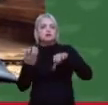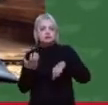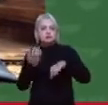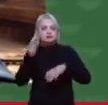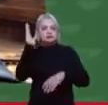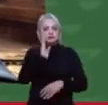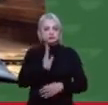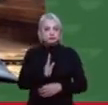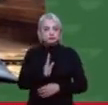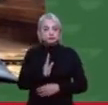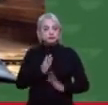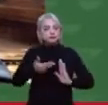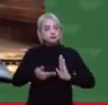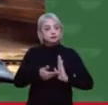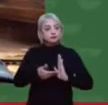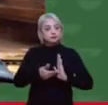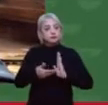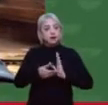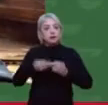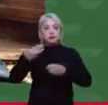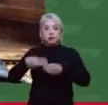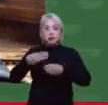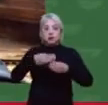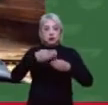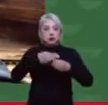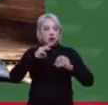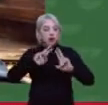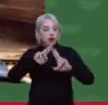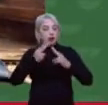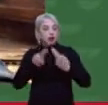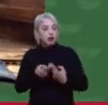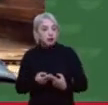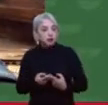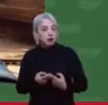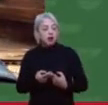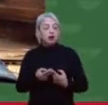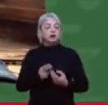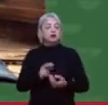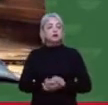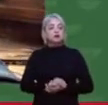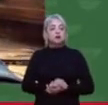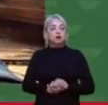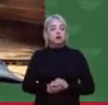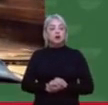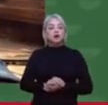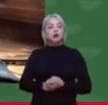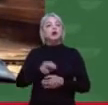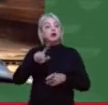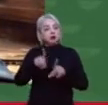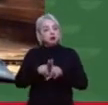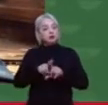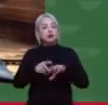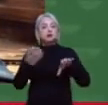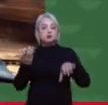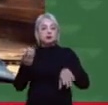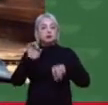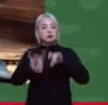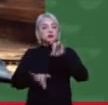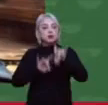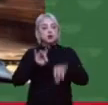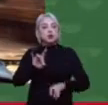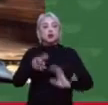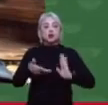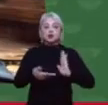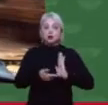Brasil, nas câmaras municipais, nas assembleias legislativas, no Congresso Nacional, em especial